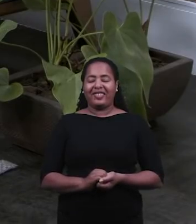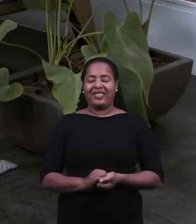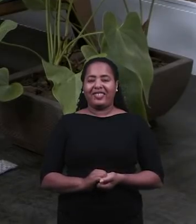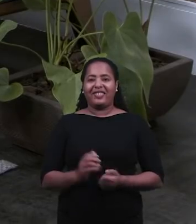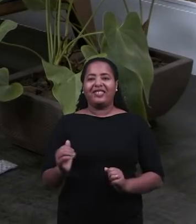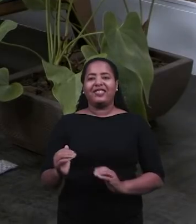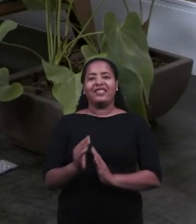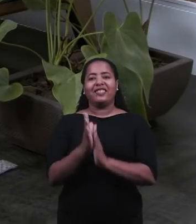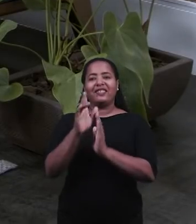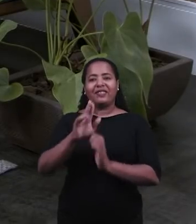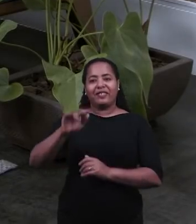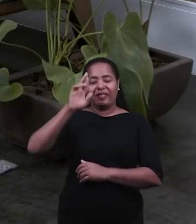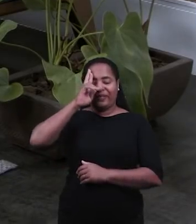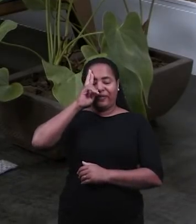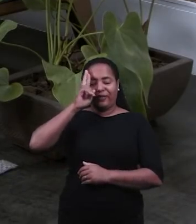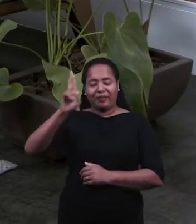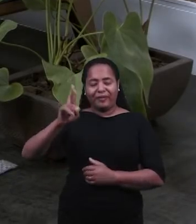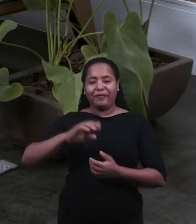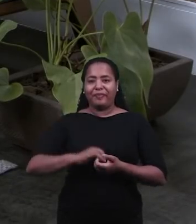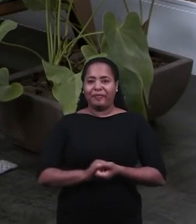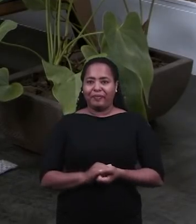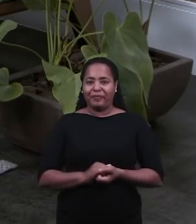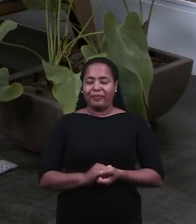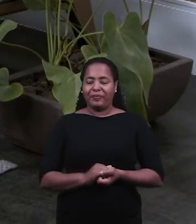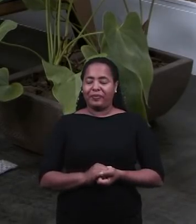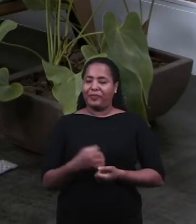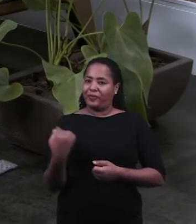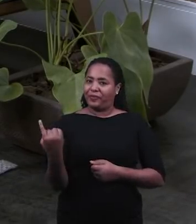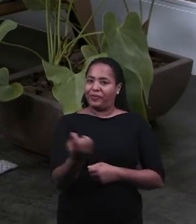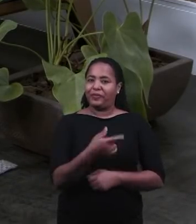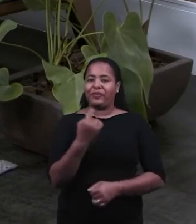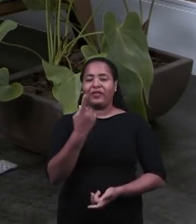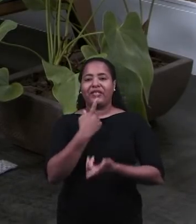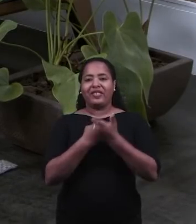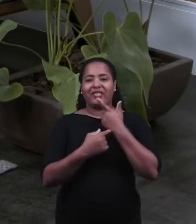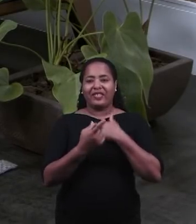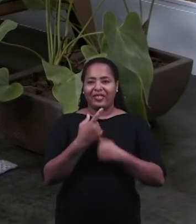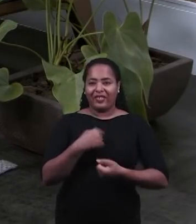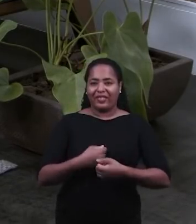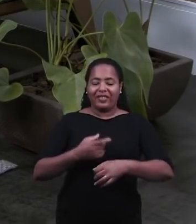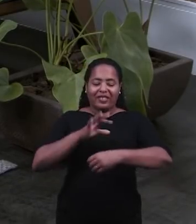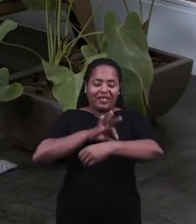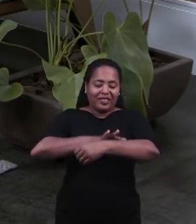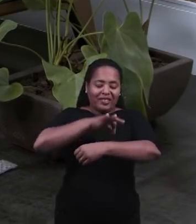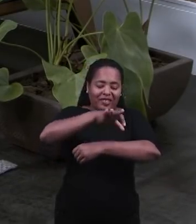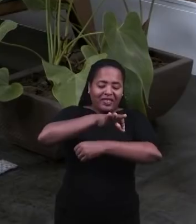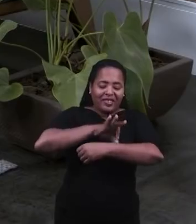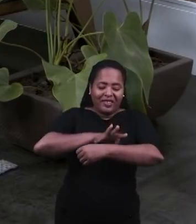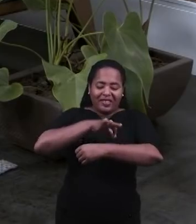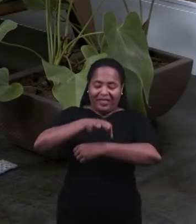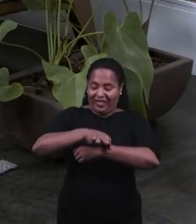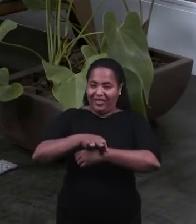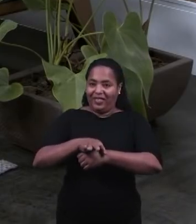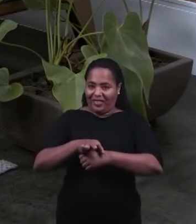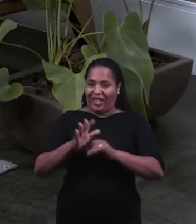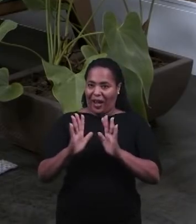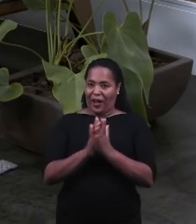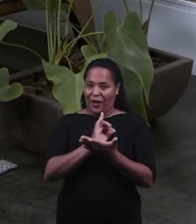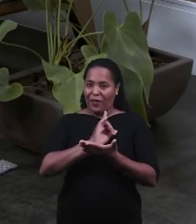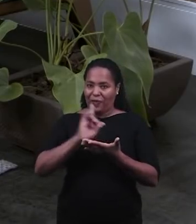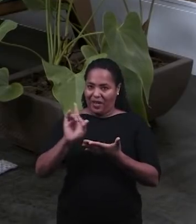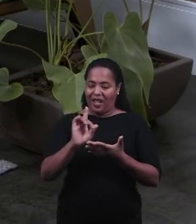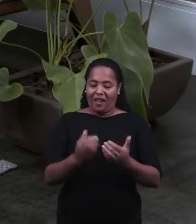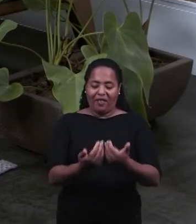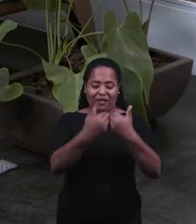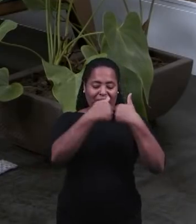Louvado seja o nome do Senhor. O nosso desejo é que a semente lançada neste programa encontre em